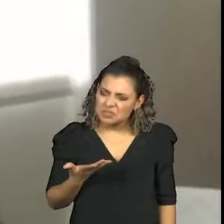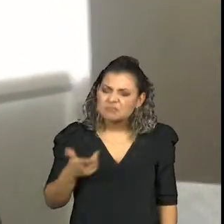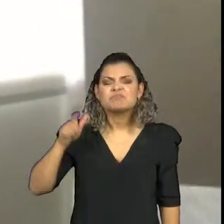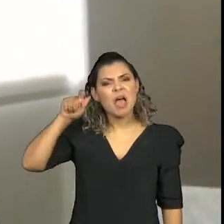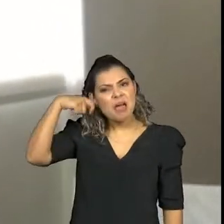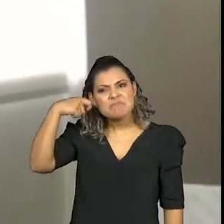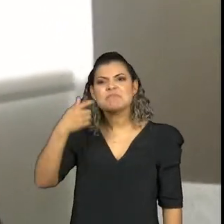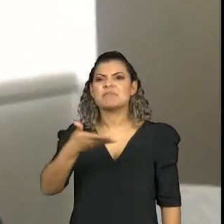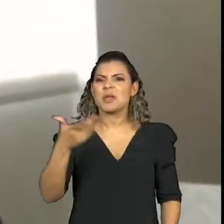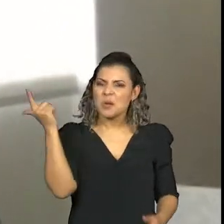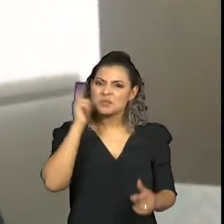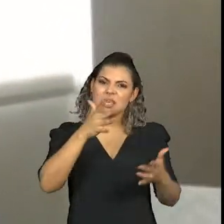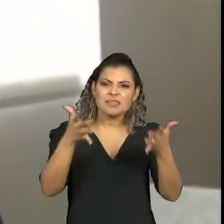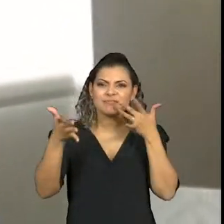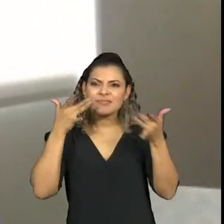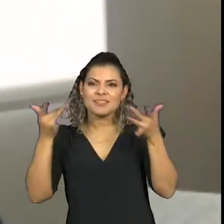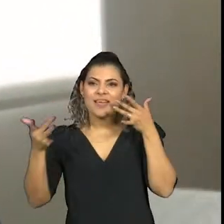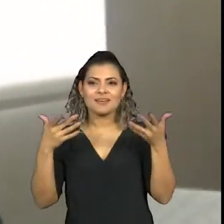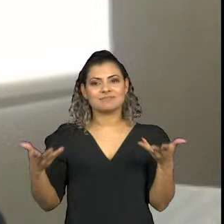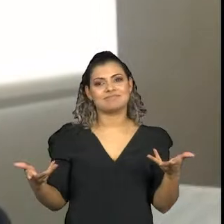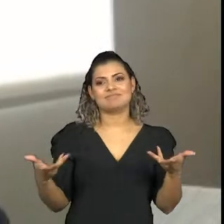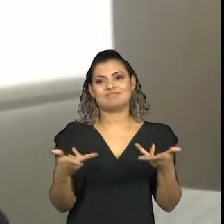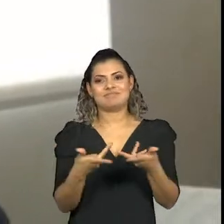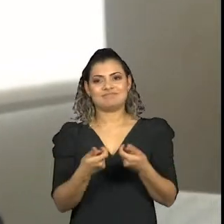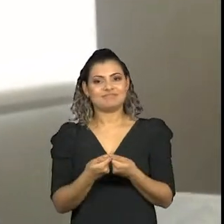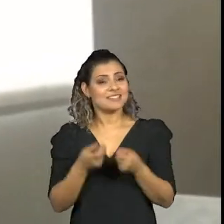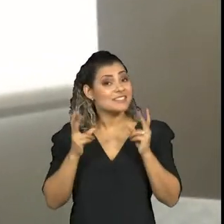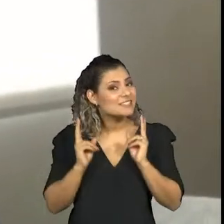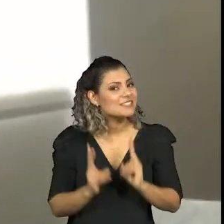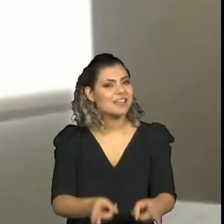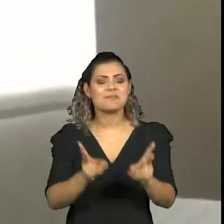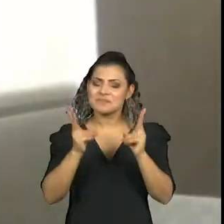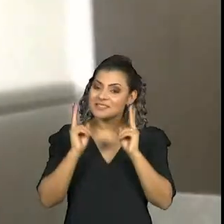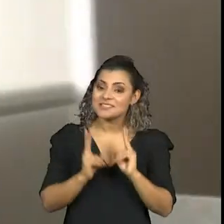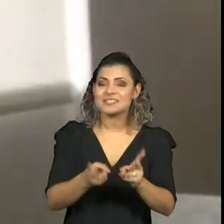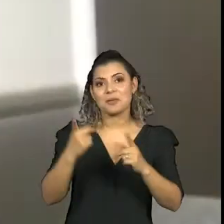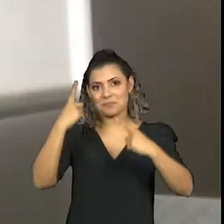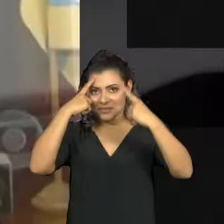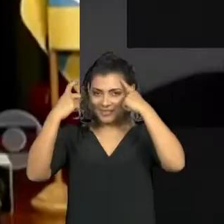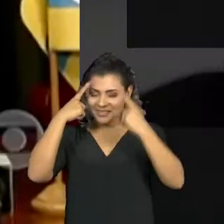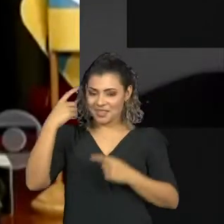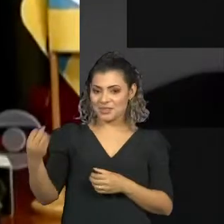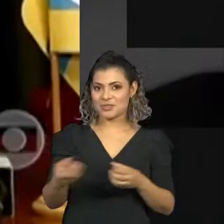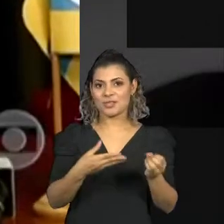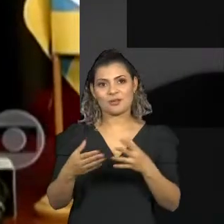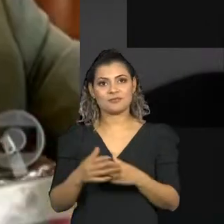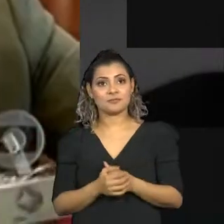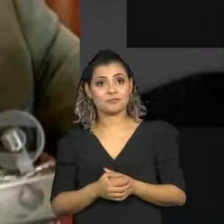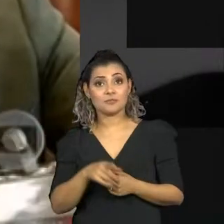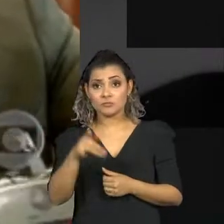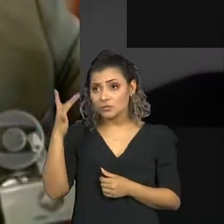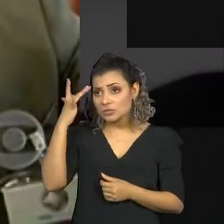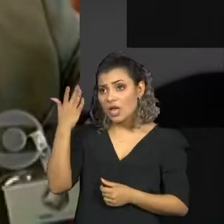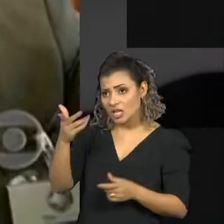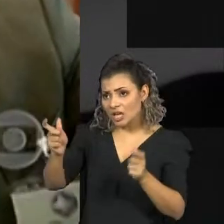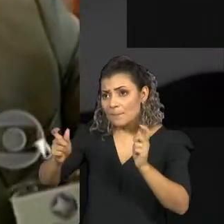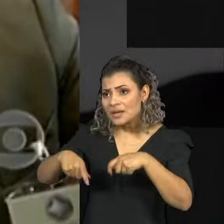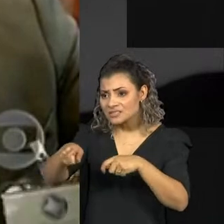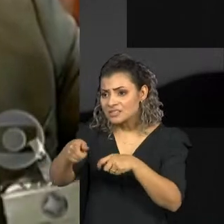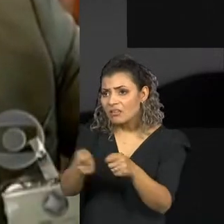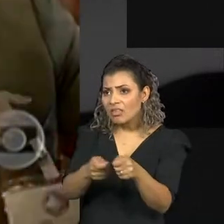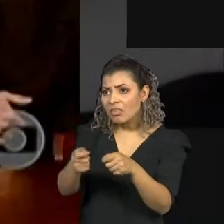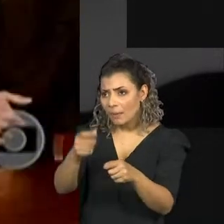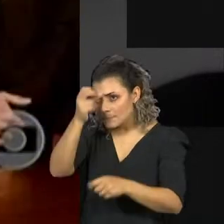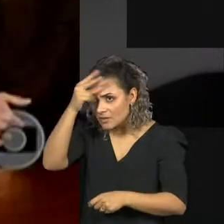que faz do teatro o seu palco maior e sempre, sempre com uma ideia nova. A senhora acha realmente que tem capacidade para administrar